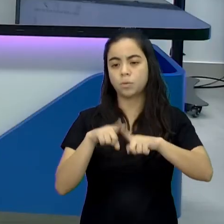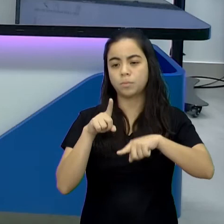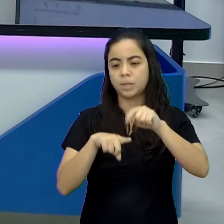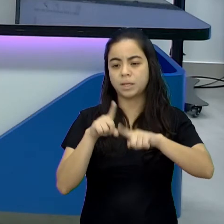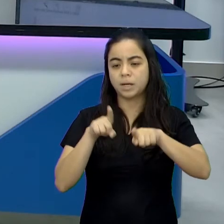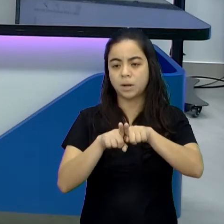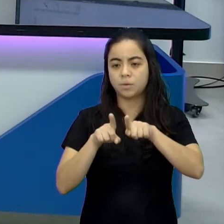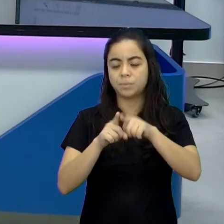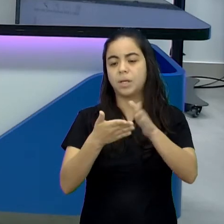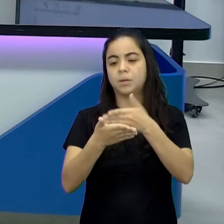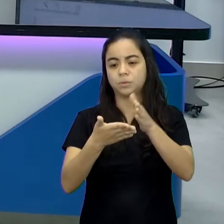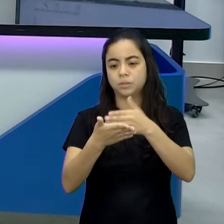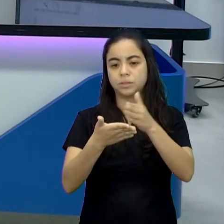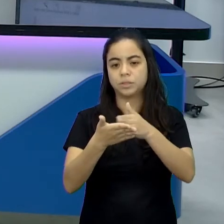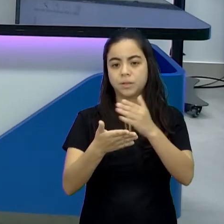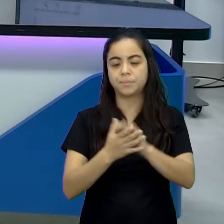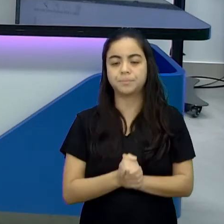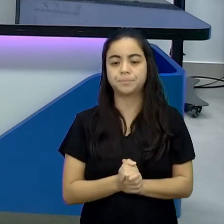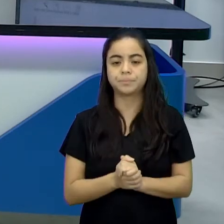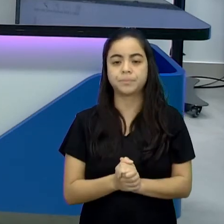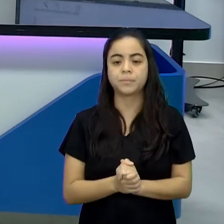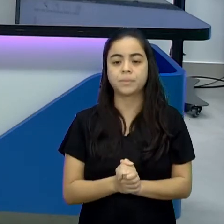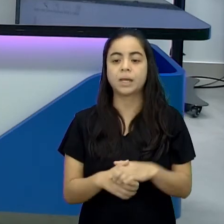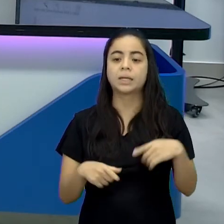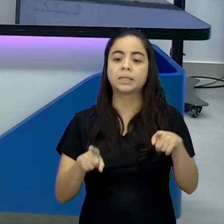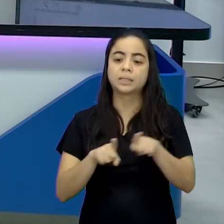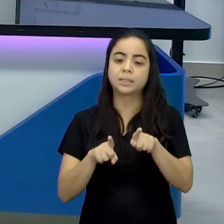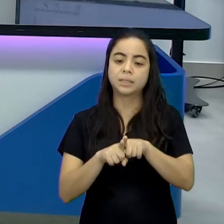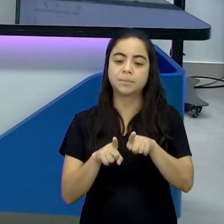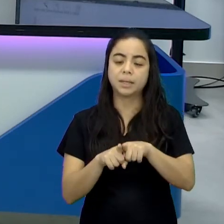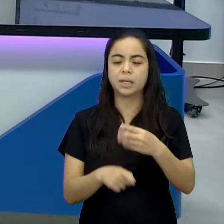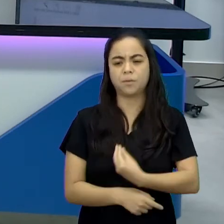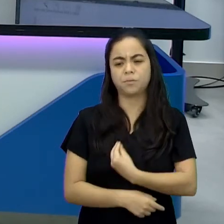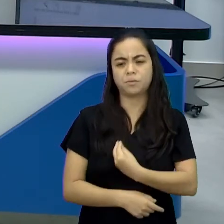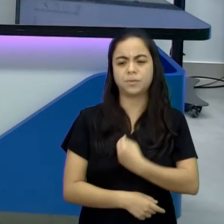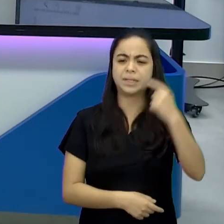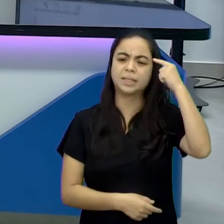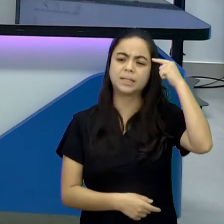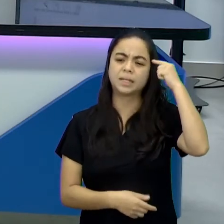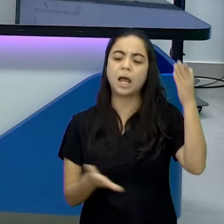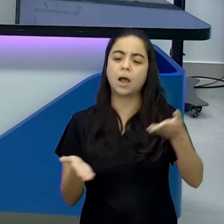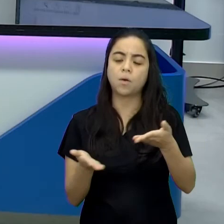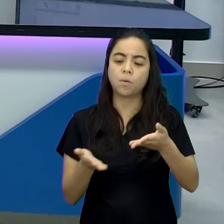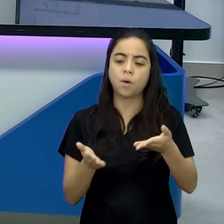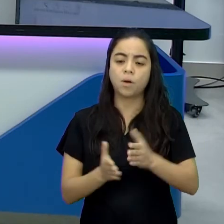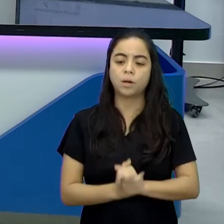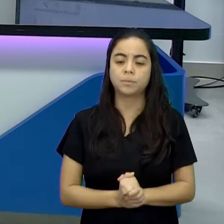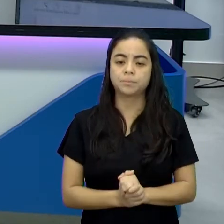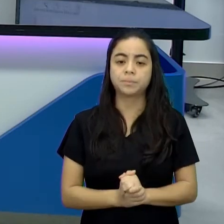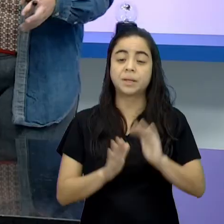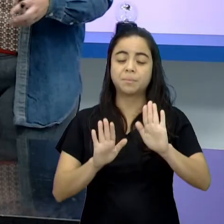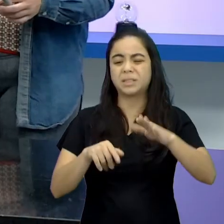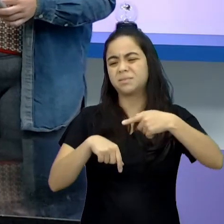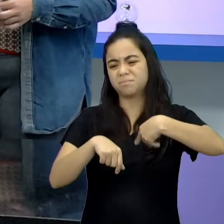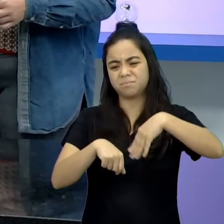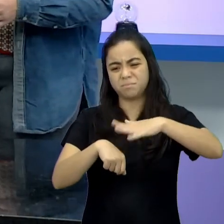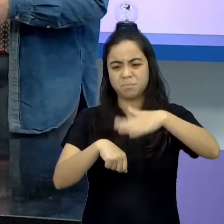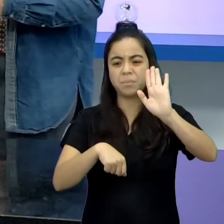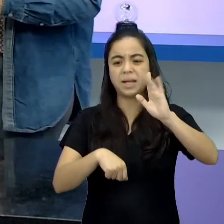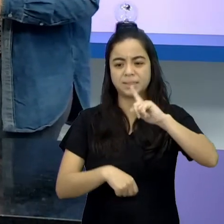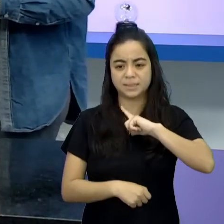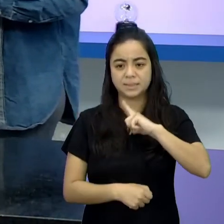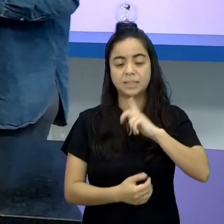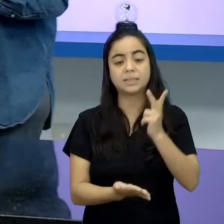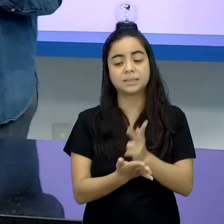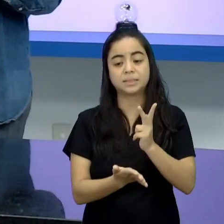aí na gente, no nosso escopo aí da cabeça agora, né? Mas deve ter mais aí, claro, né? Sempre